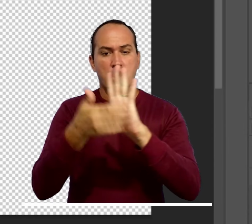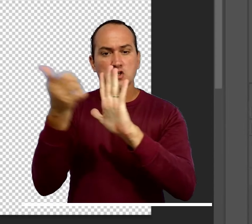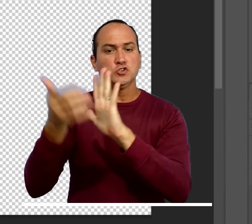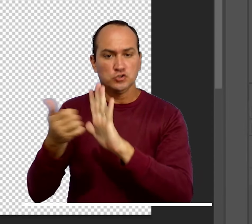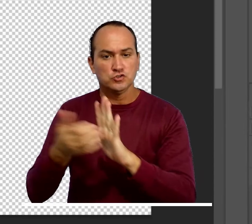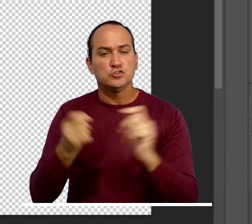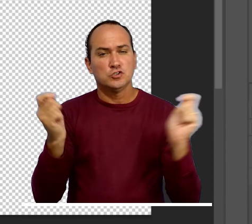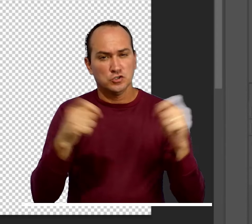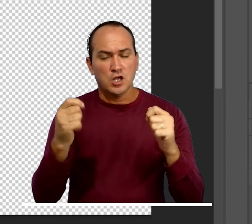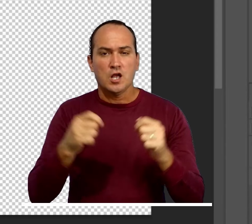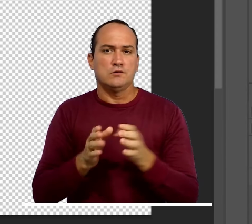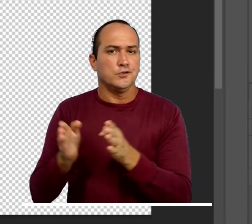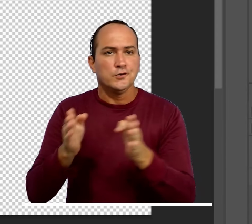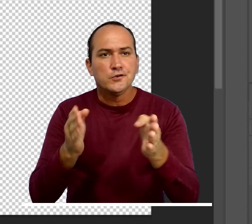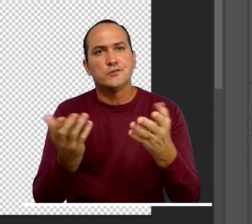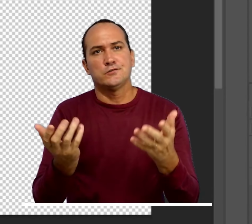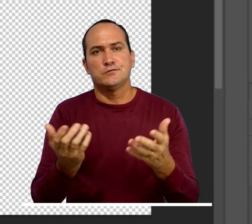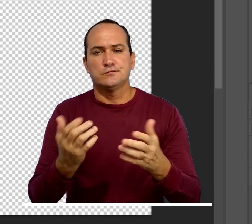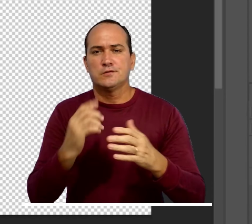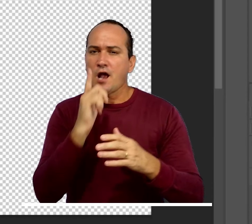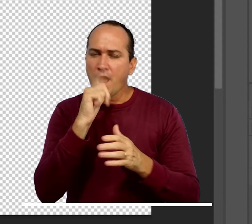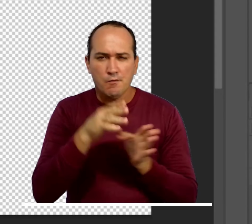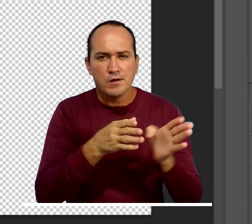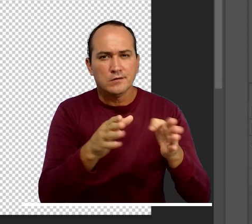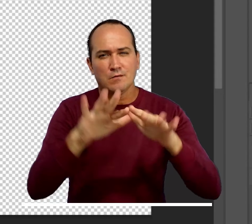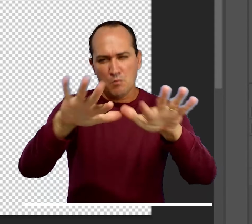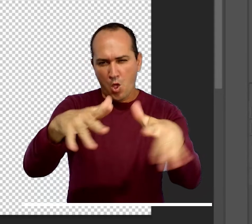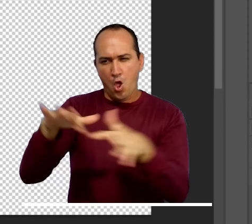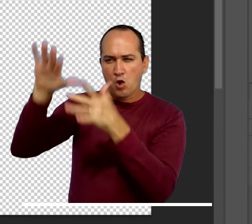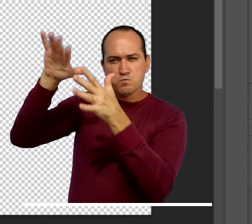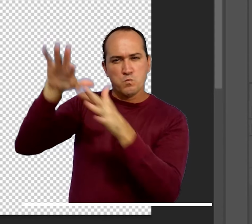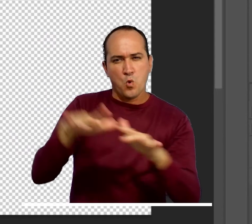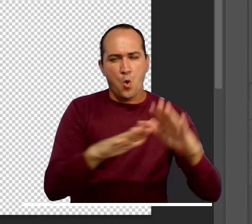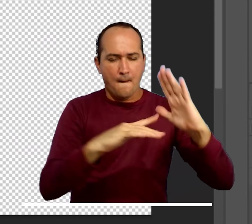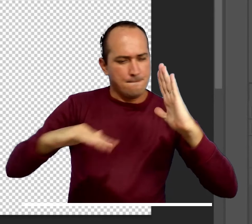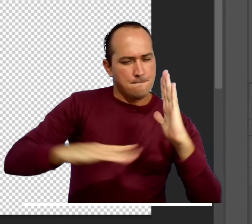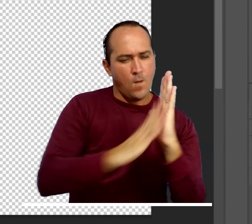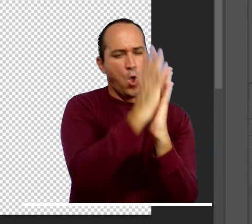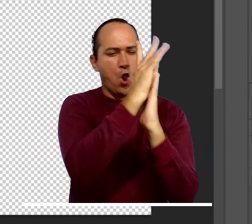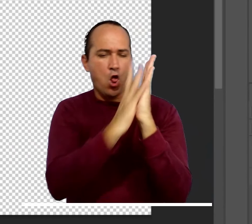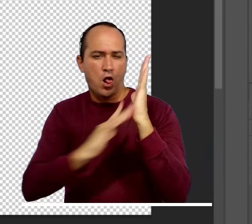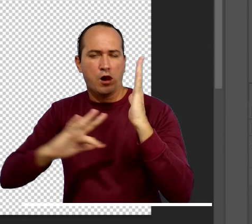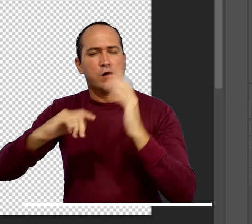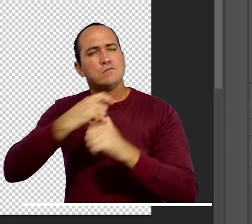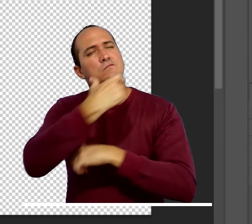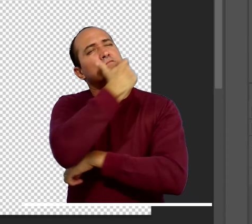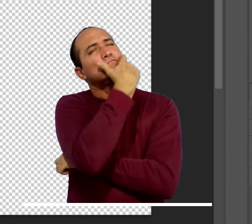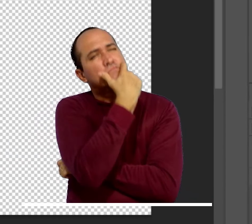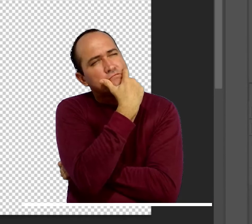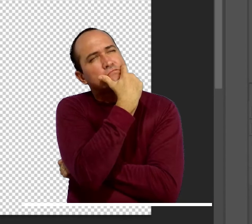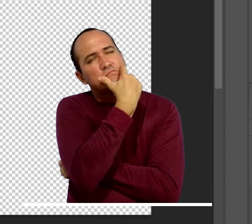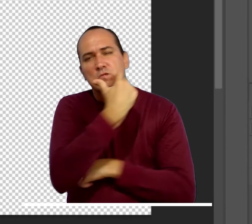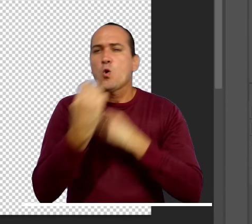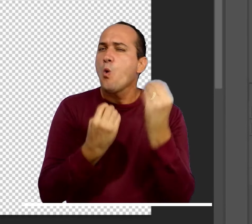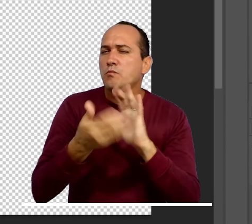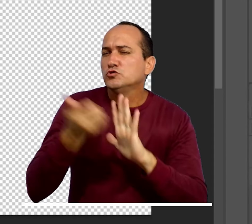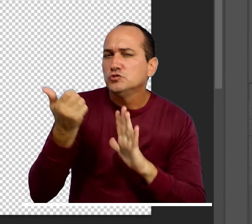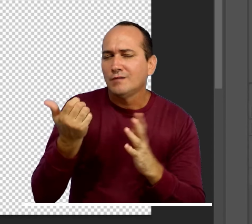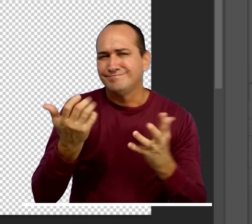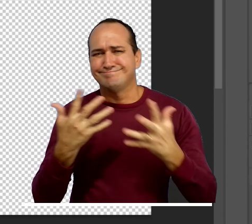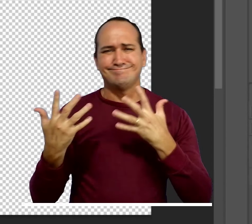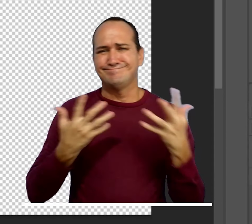exemplo um rio, uma lagoa, um mar, alguma coisa que tivesse ondas e coisas desse tipo, porque aí quando eu completasse aqui com uma foto, ia